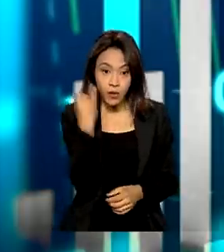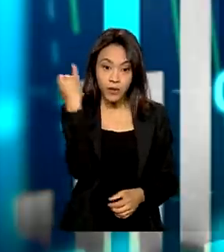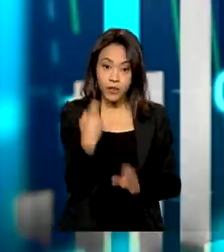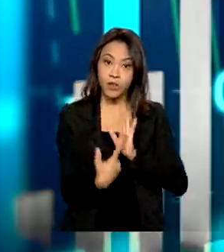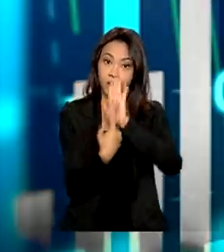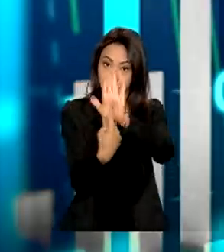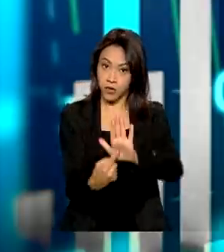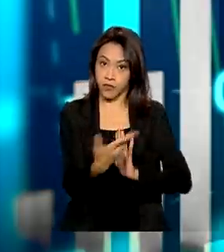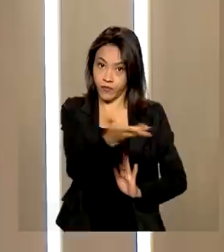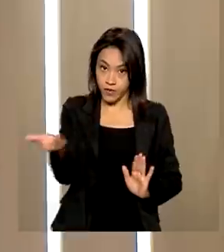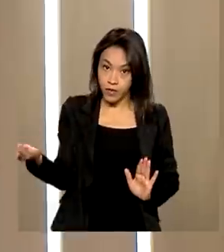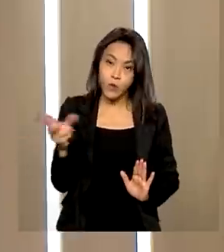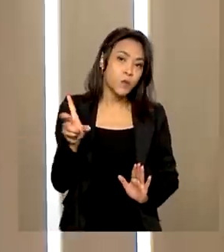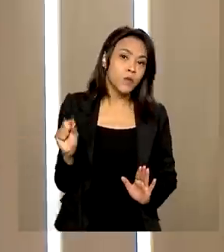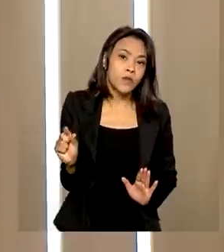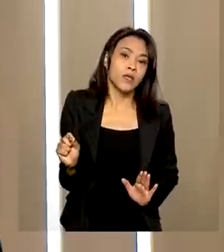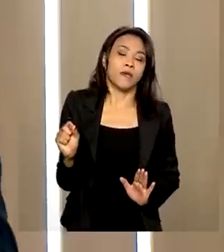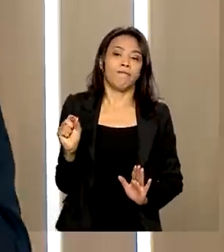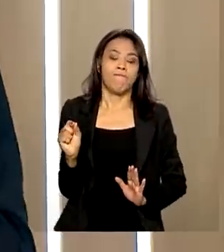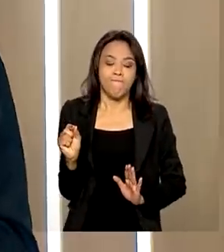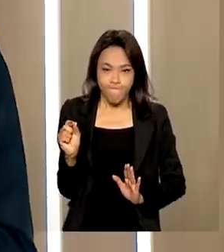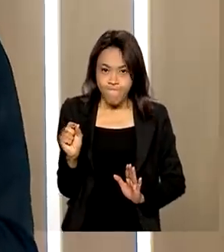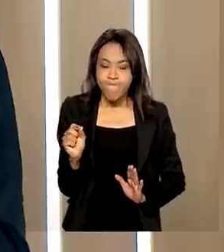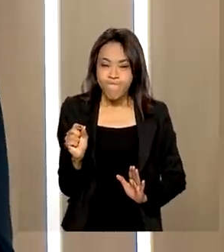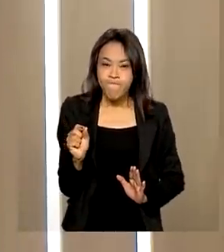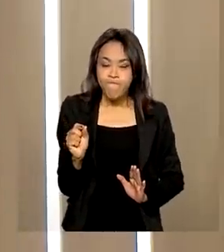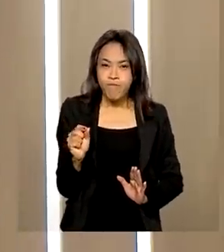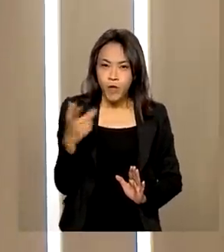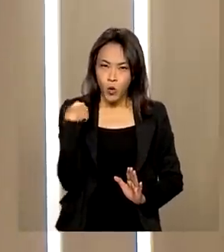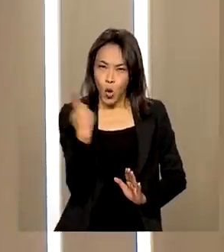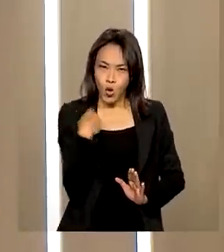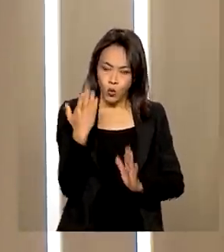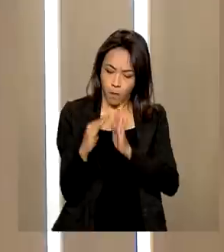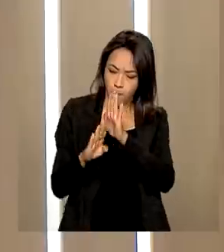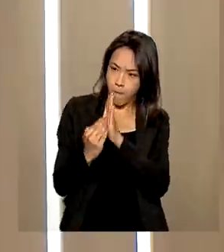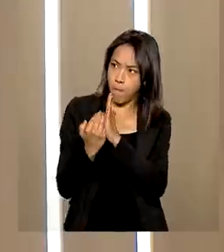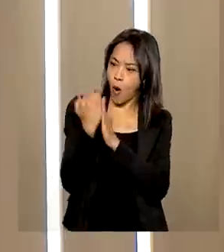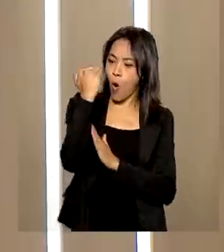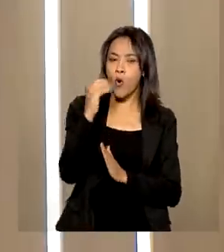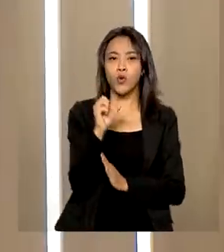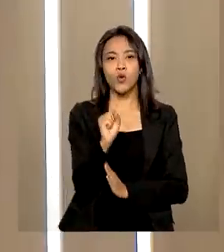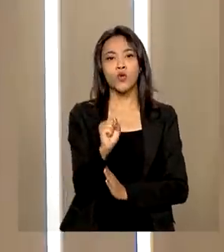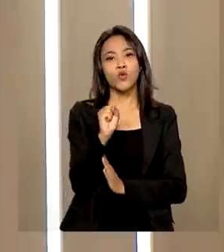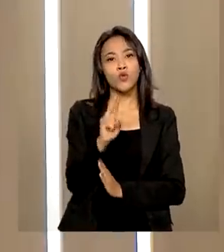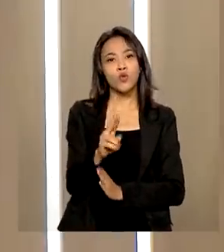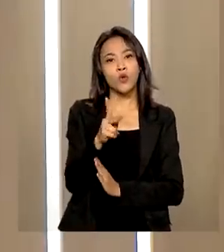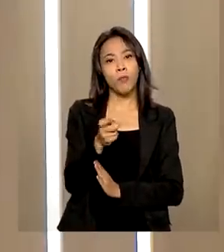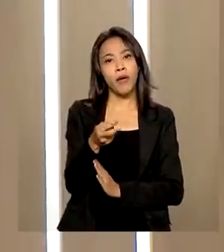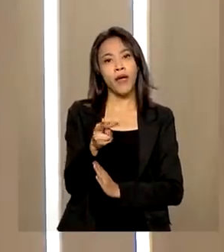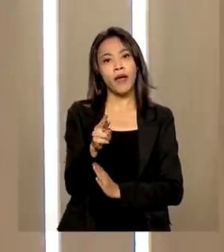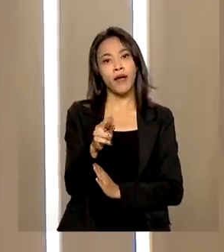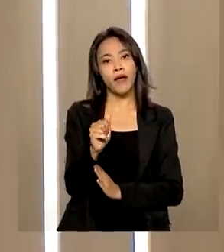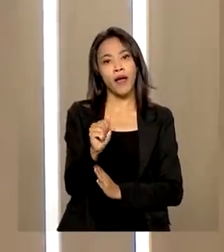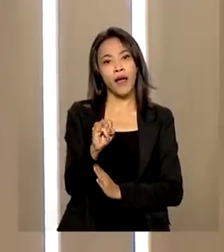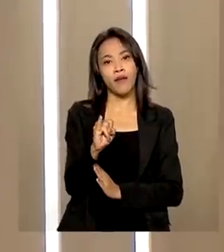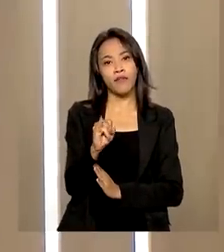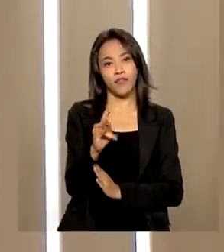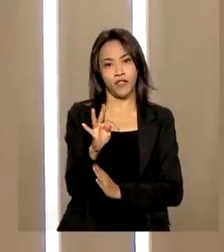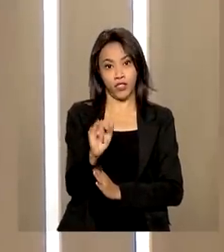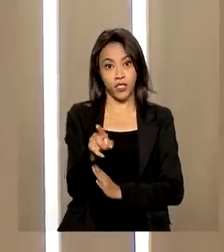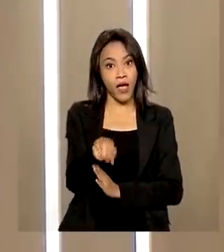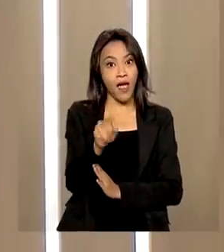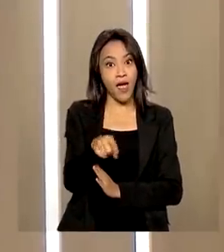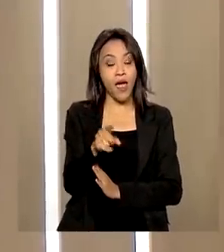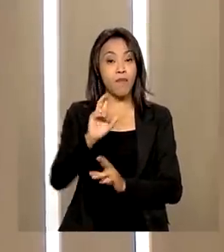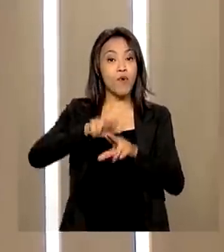os senhores Até que a maior parte do nosso super arte vem graças ao agronegócio só O